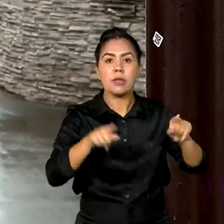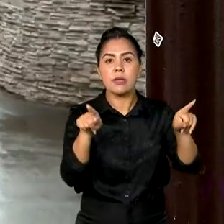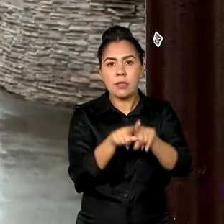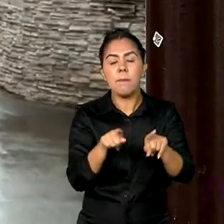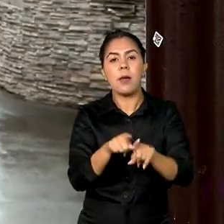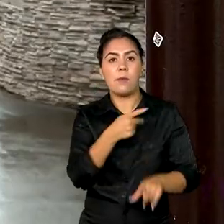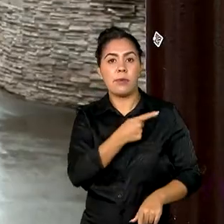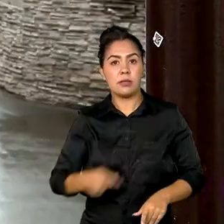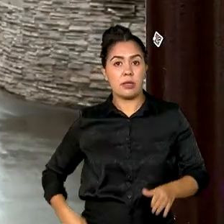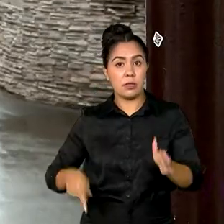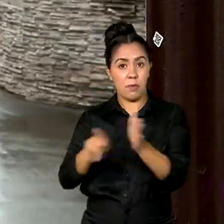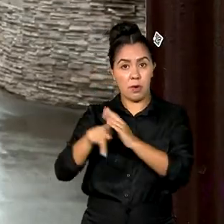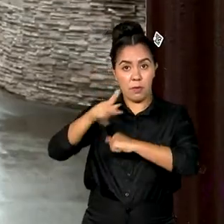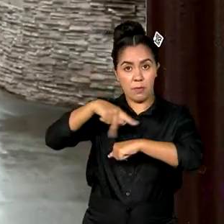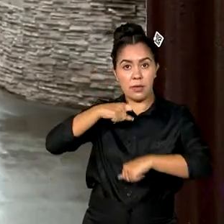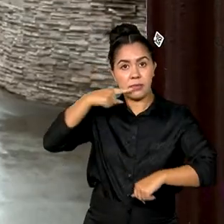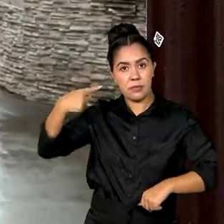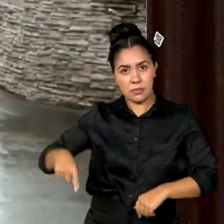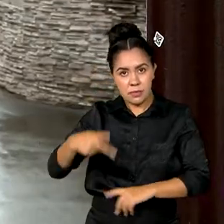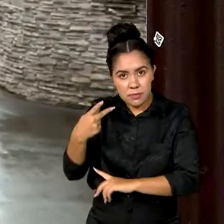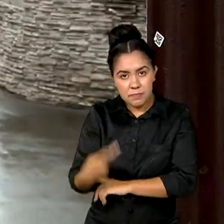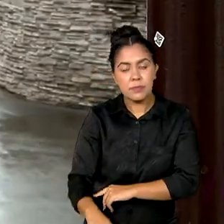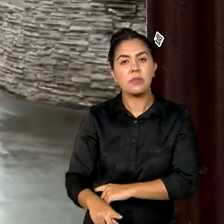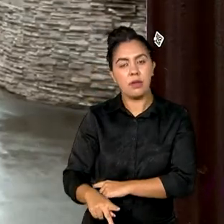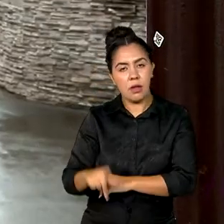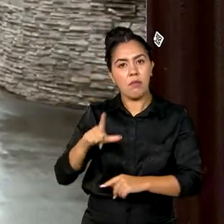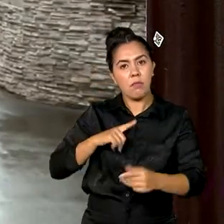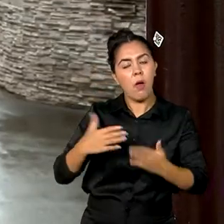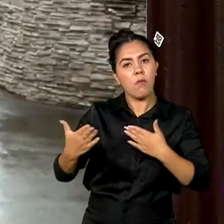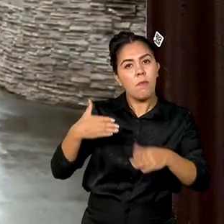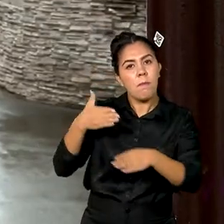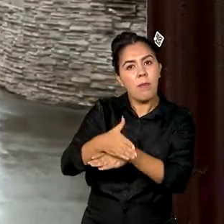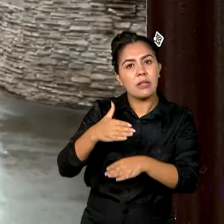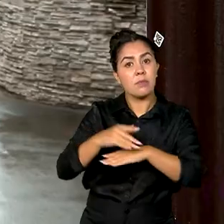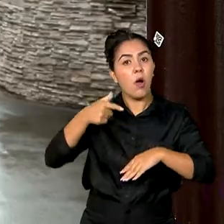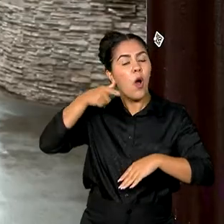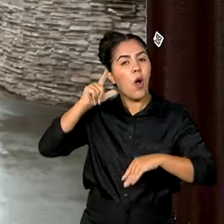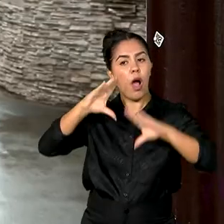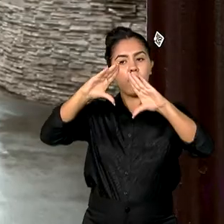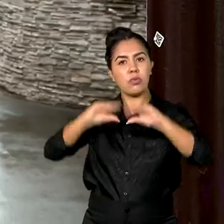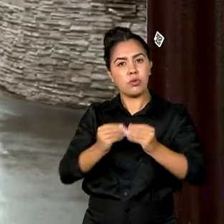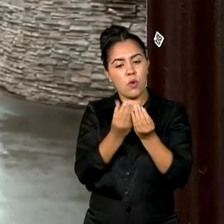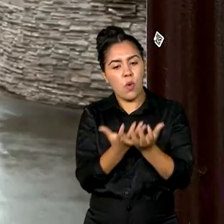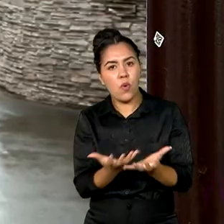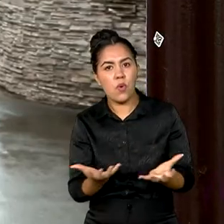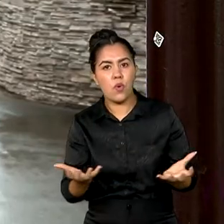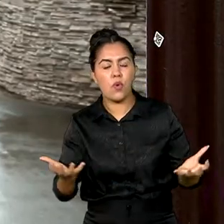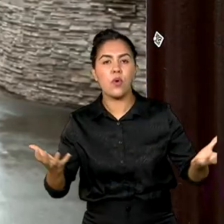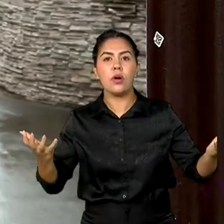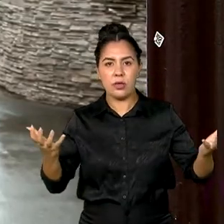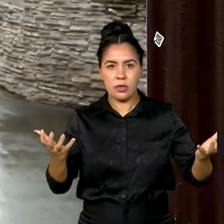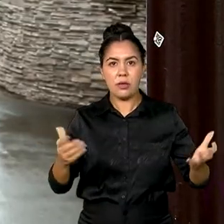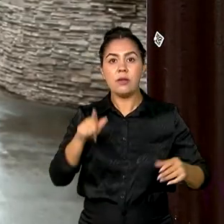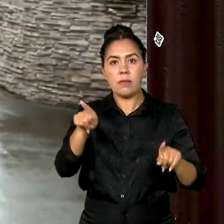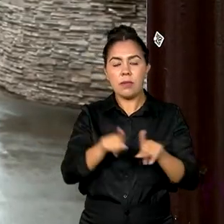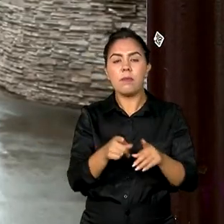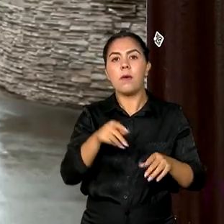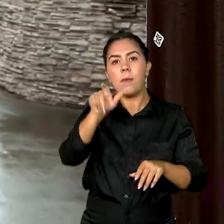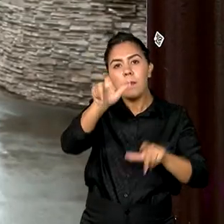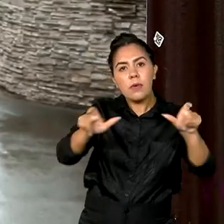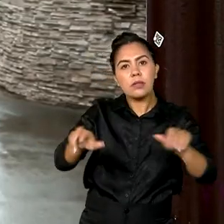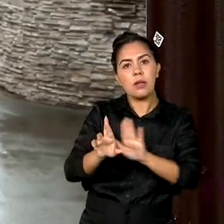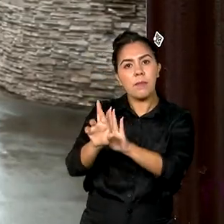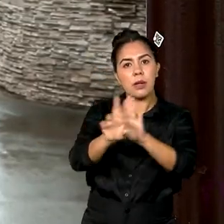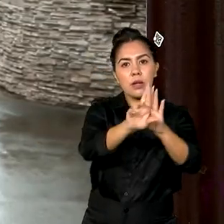Vladimir Putin, na prefeitura da cidade, onde participou de um jantar oferecido pelo anfitrião aos chefes das